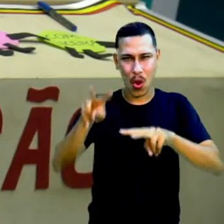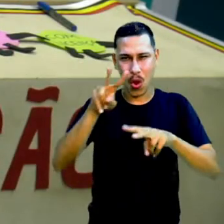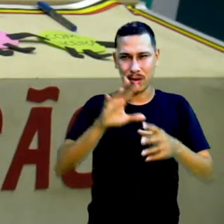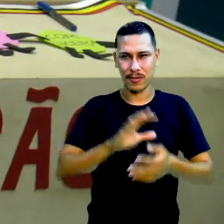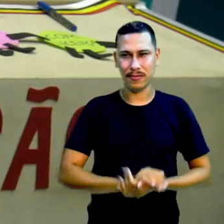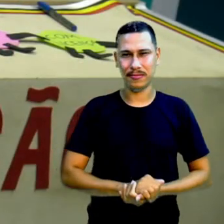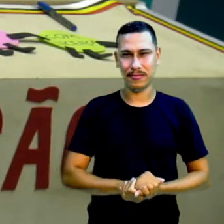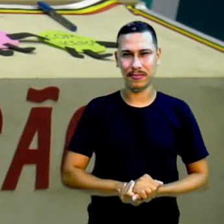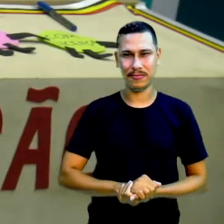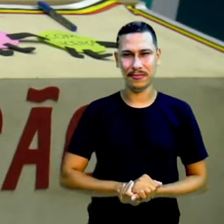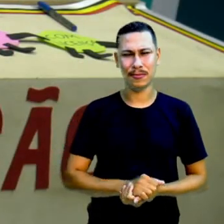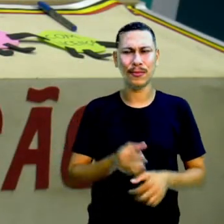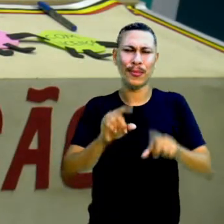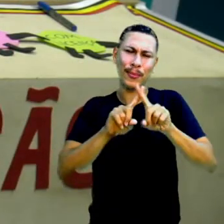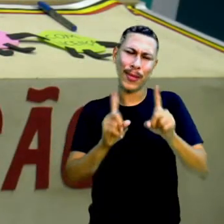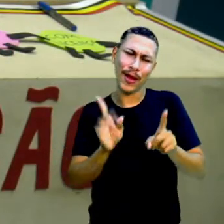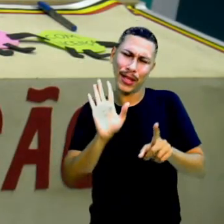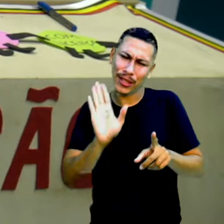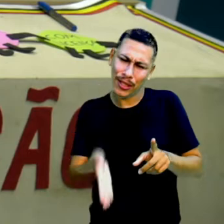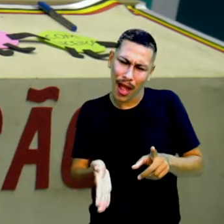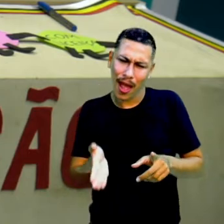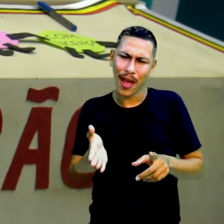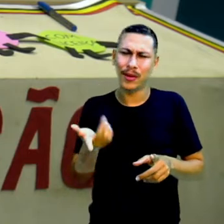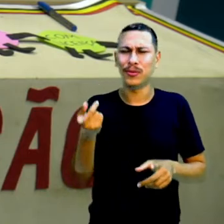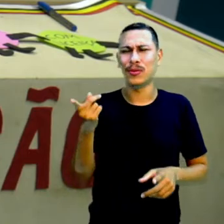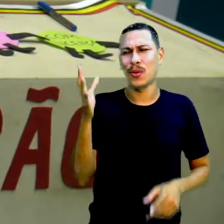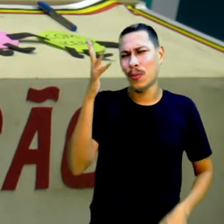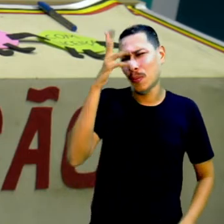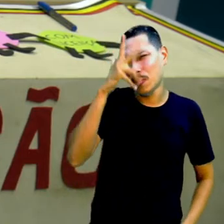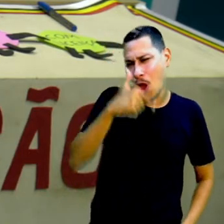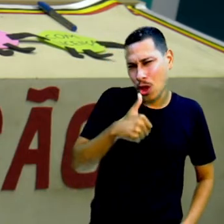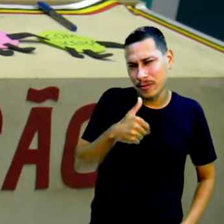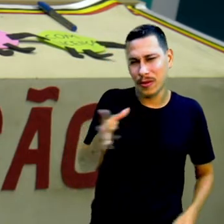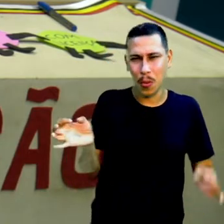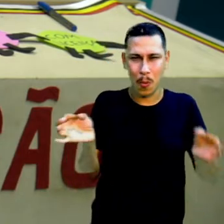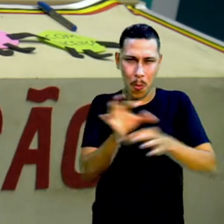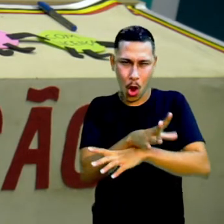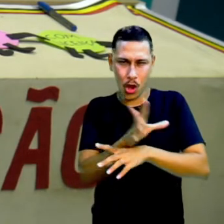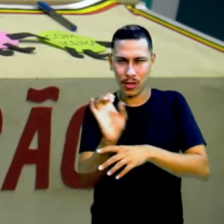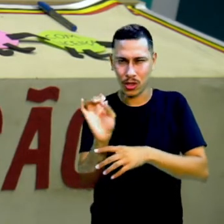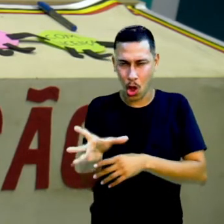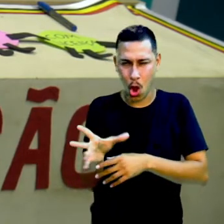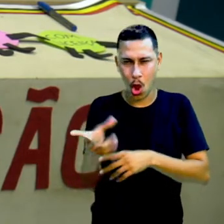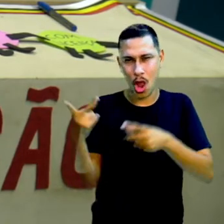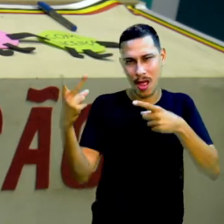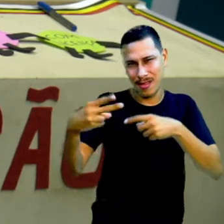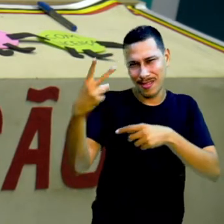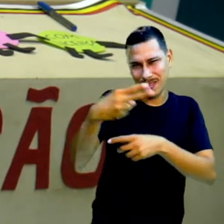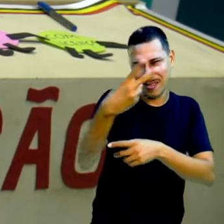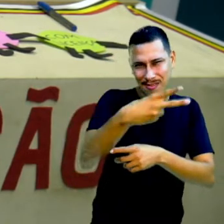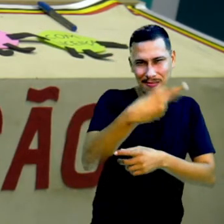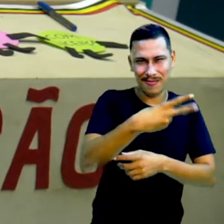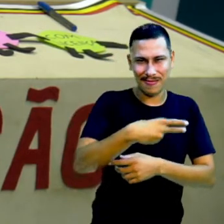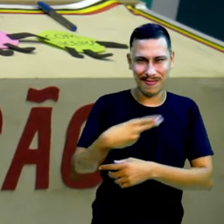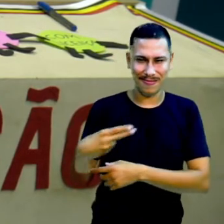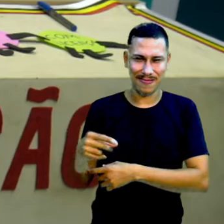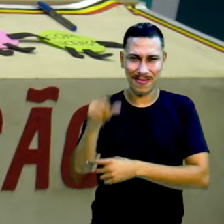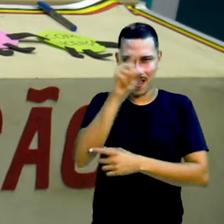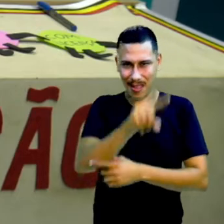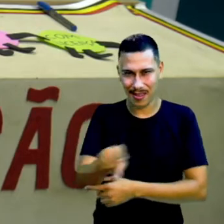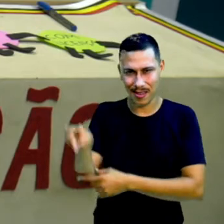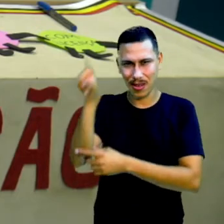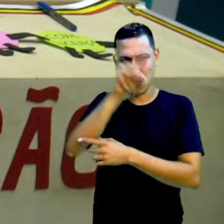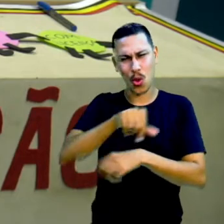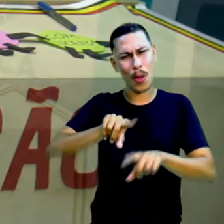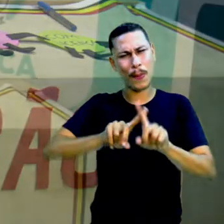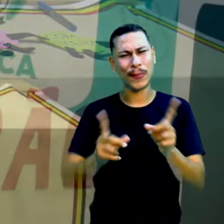certo? Mas Tia Ilma já trouxe para vocês um bem prontinho. Só é tirar o molde, recortar o círculo. Mas